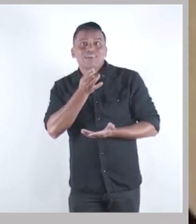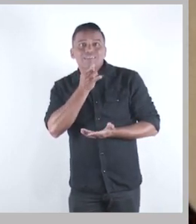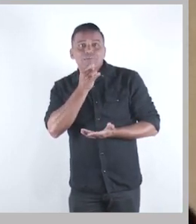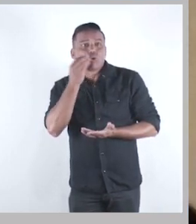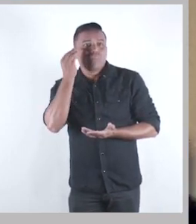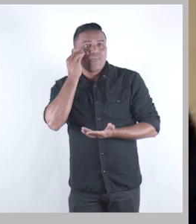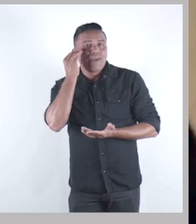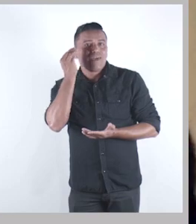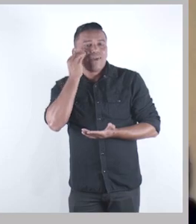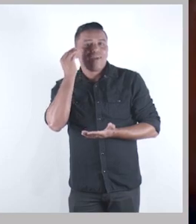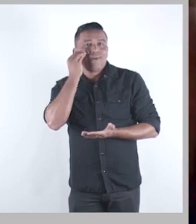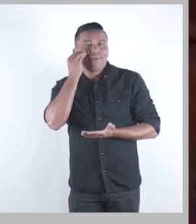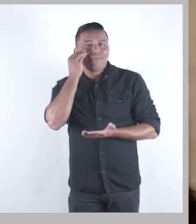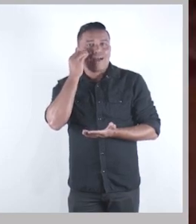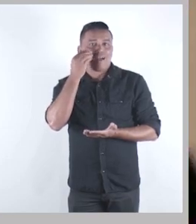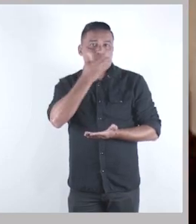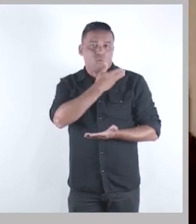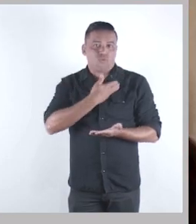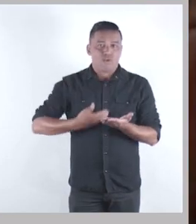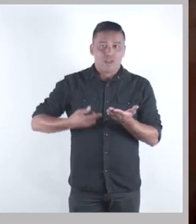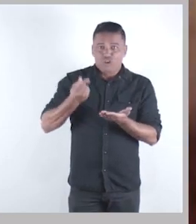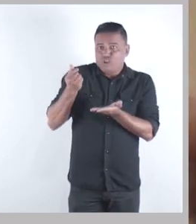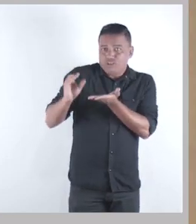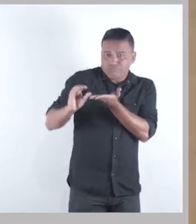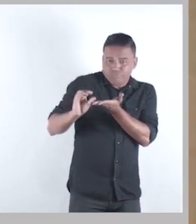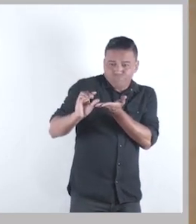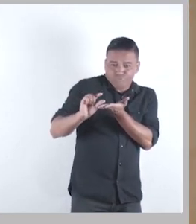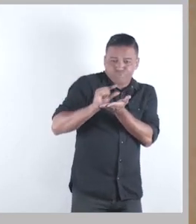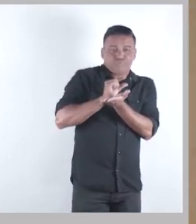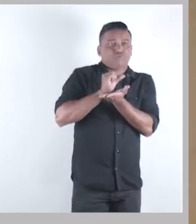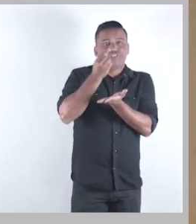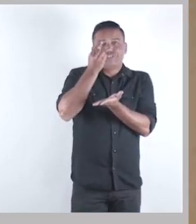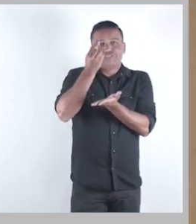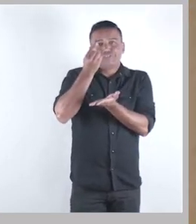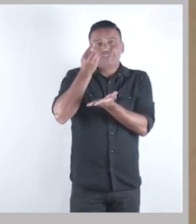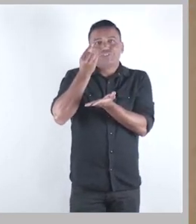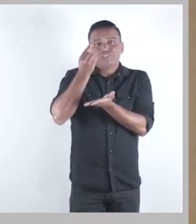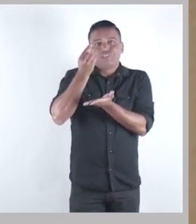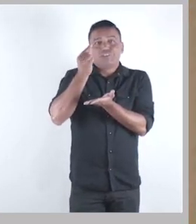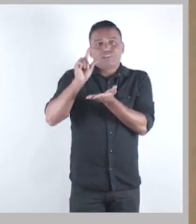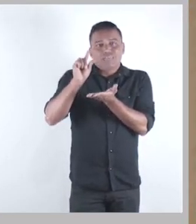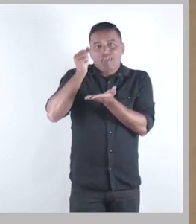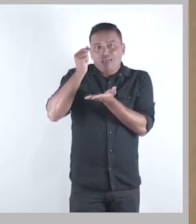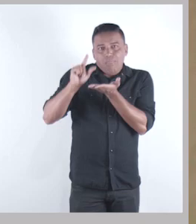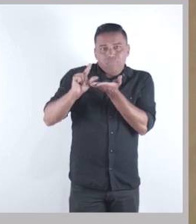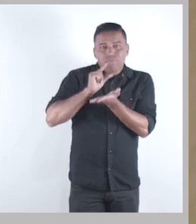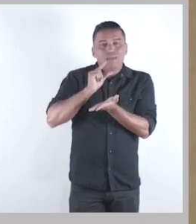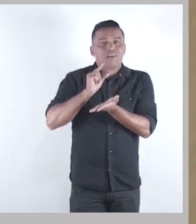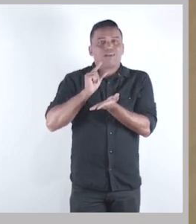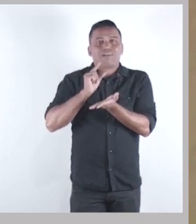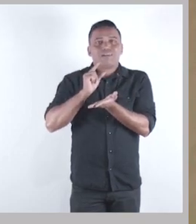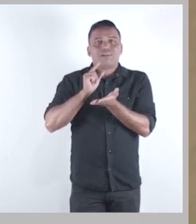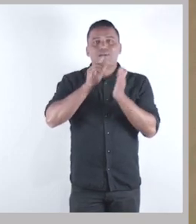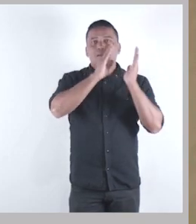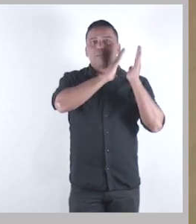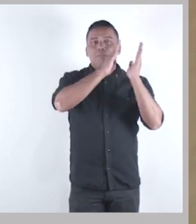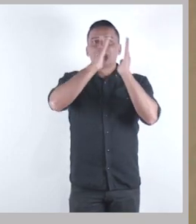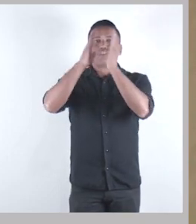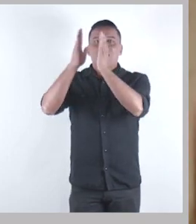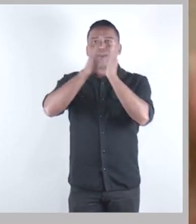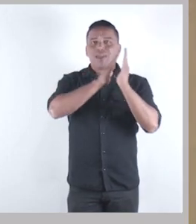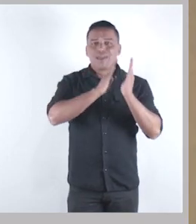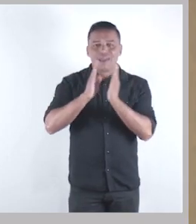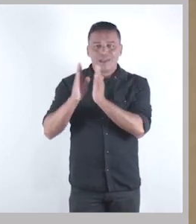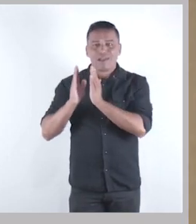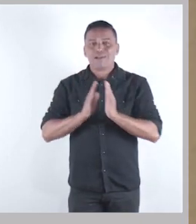esse orçamento mínimo que consegue, Reduzido. olhar para as bibliotecas do país. Nós